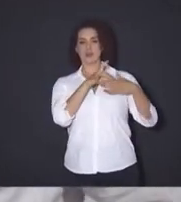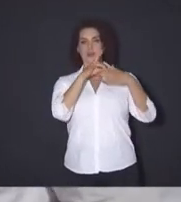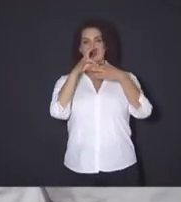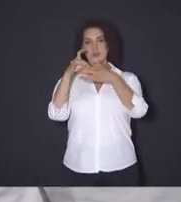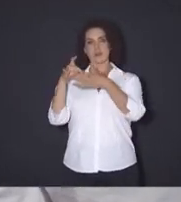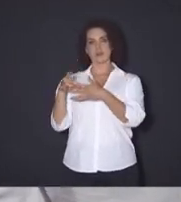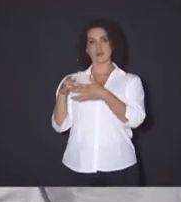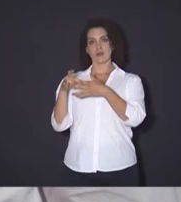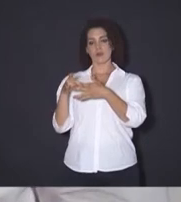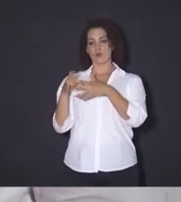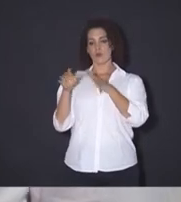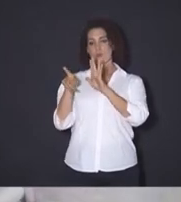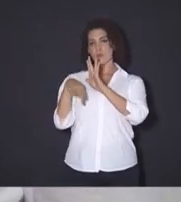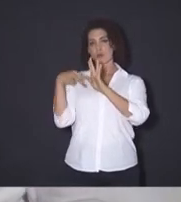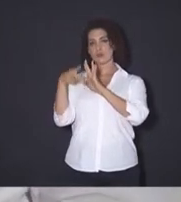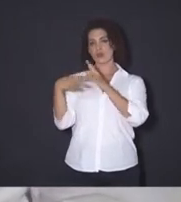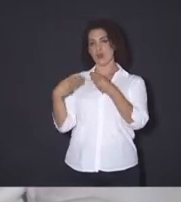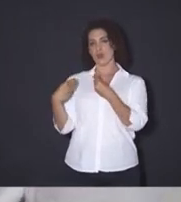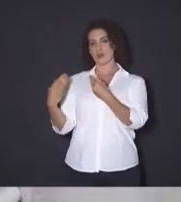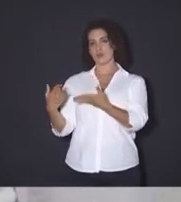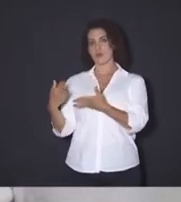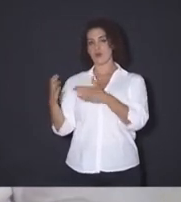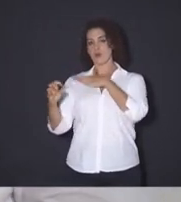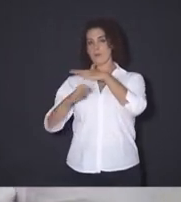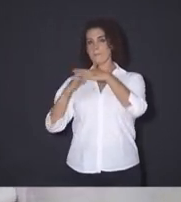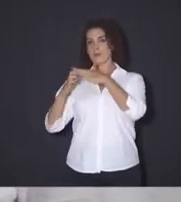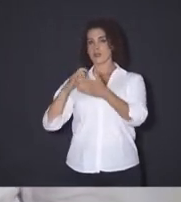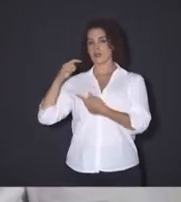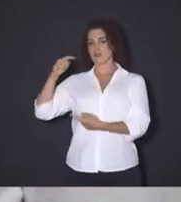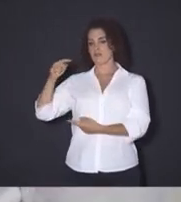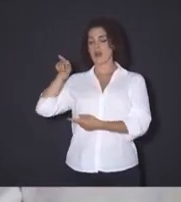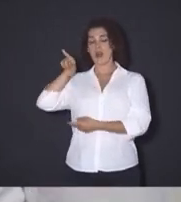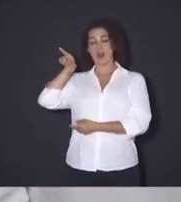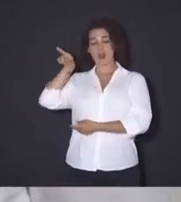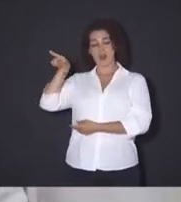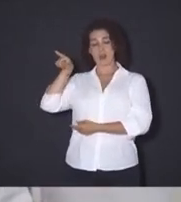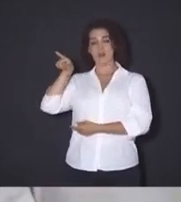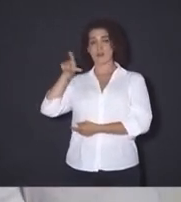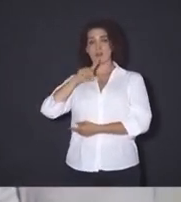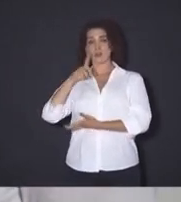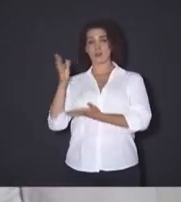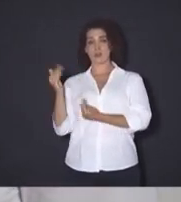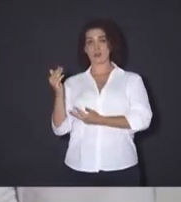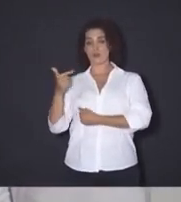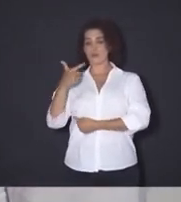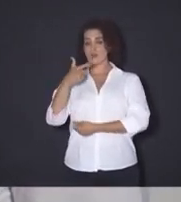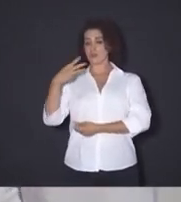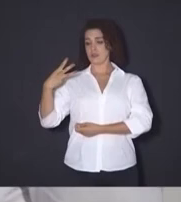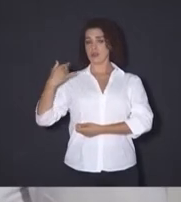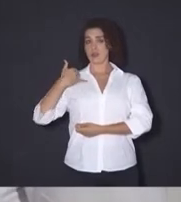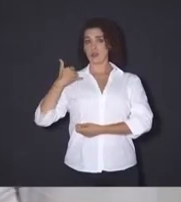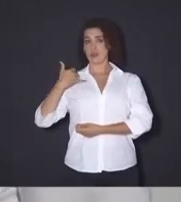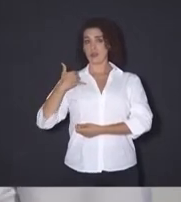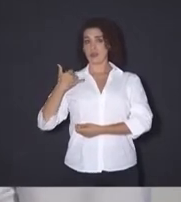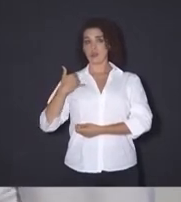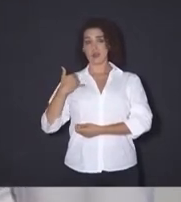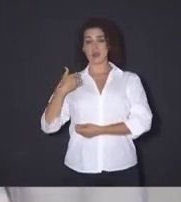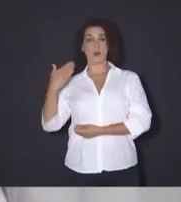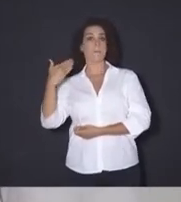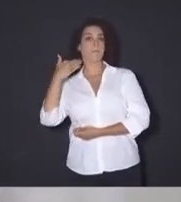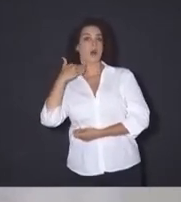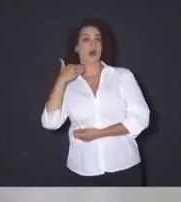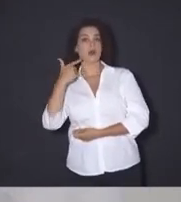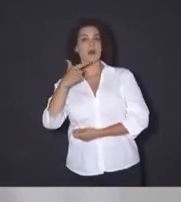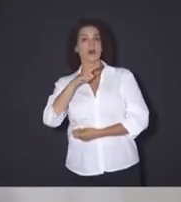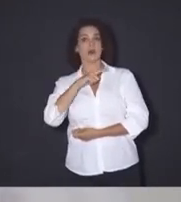cervejaria e lá ser recebido por um jovem de 23 24 anos que tem uma conta de 30 milhões para